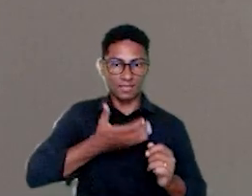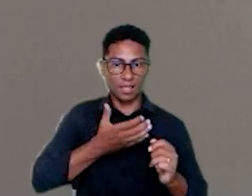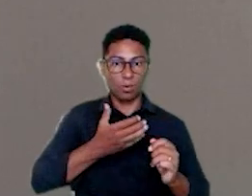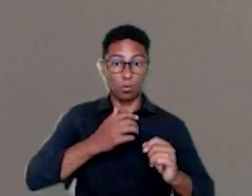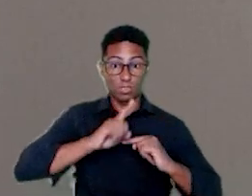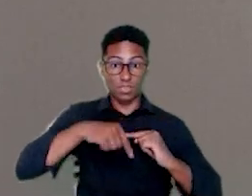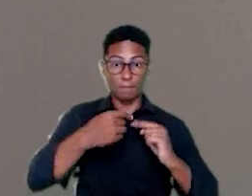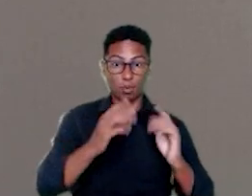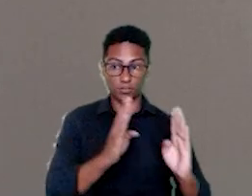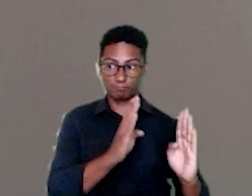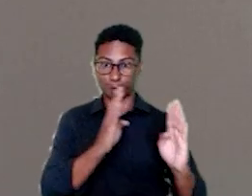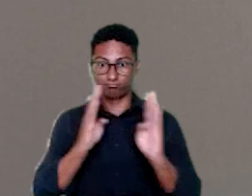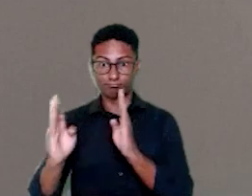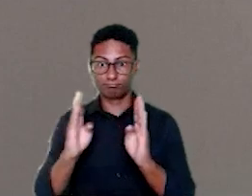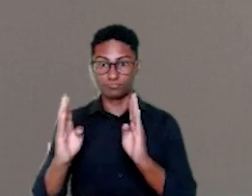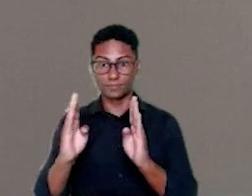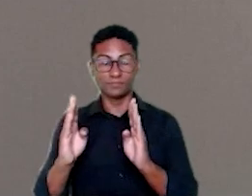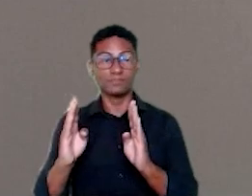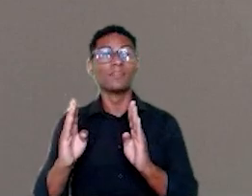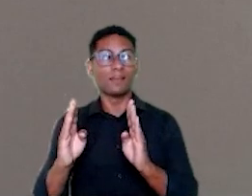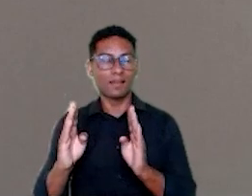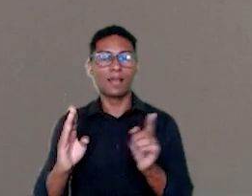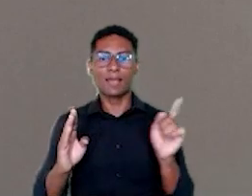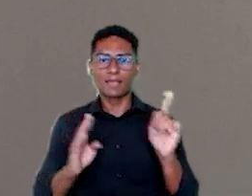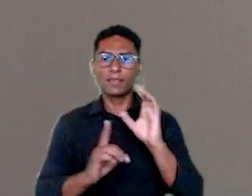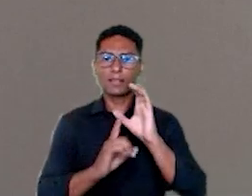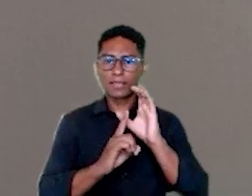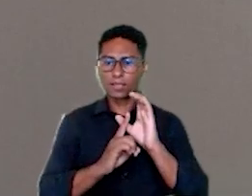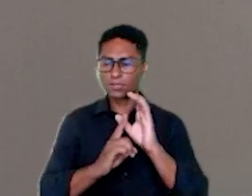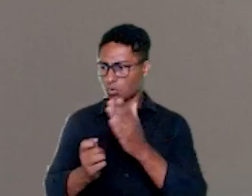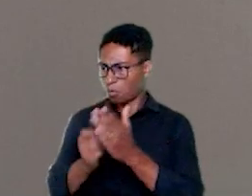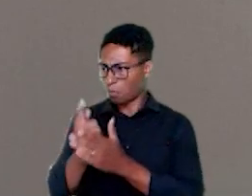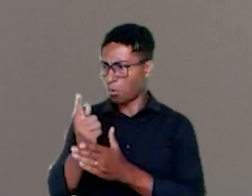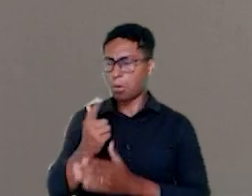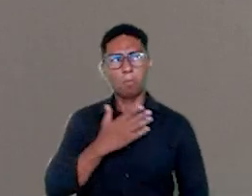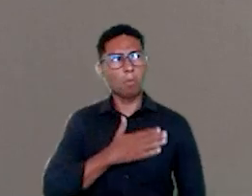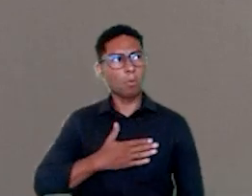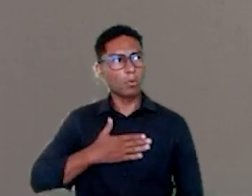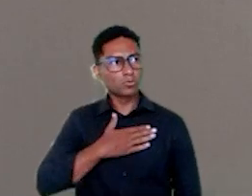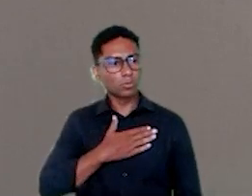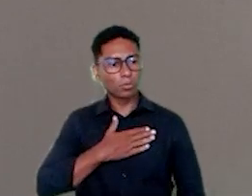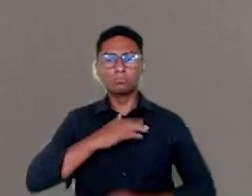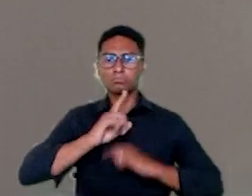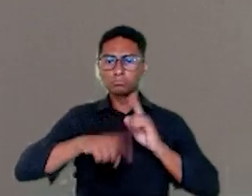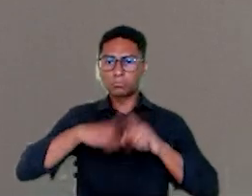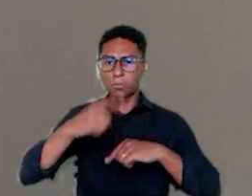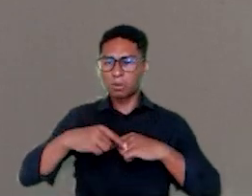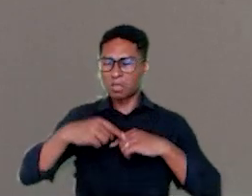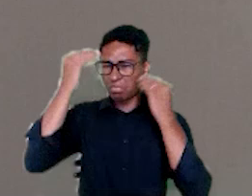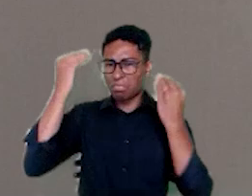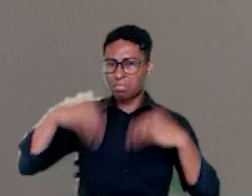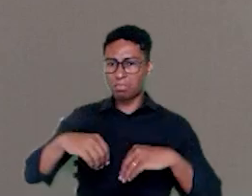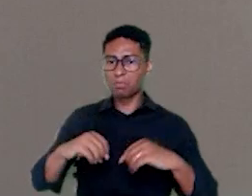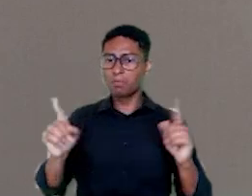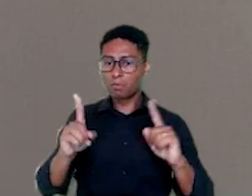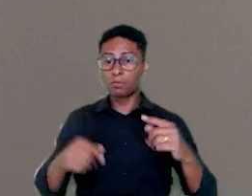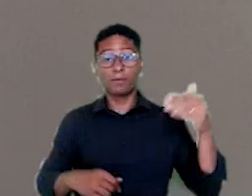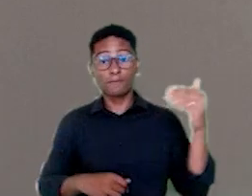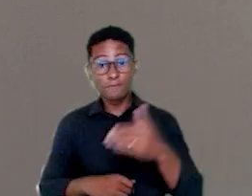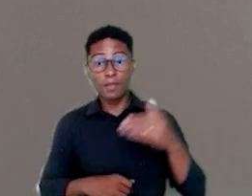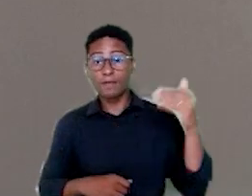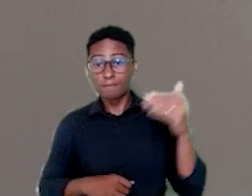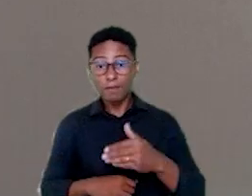cliente, encantá-lo, trazer soluções, descomplicar a vida, mas também ter aí alguma estratégia